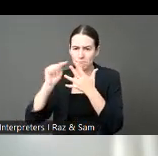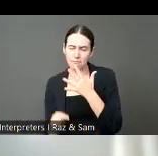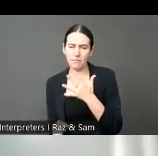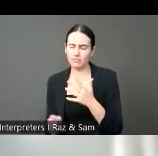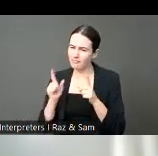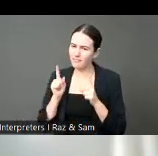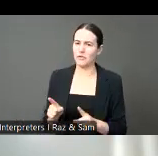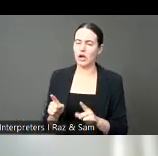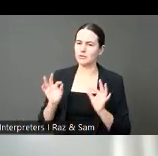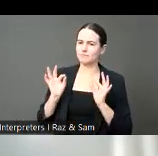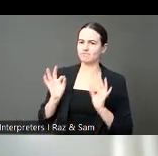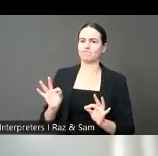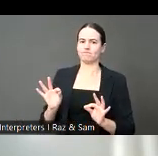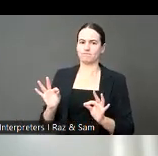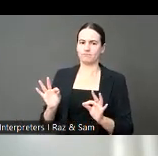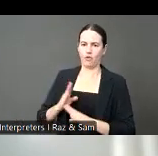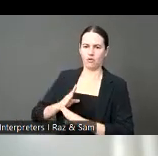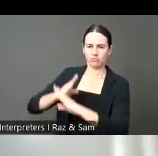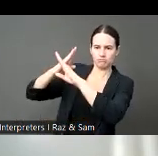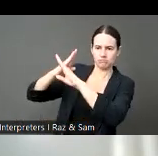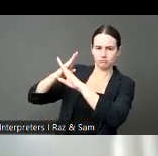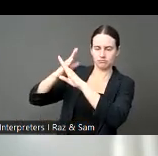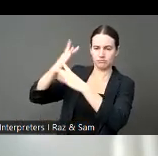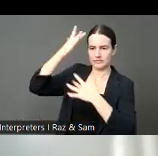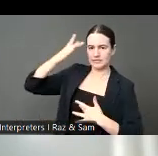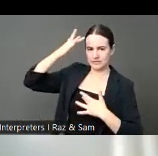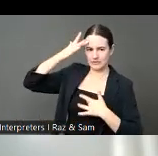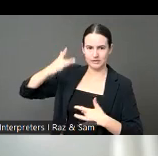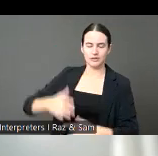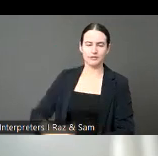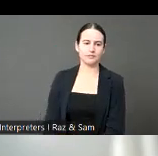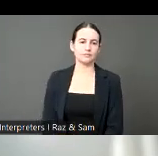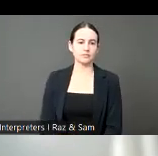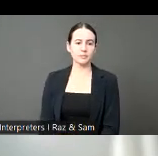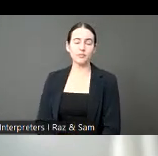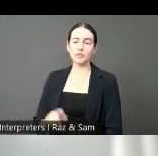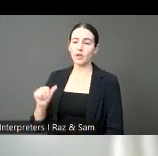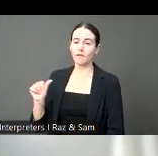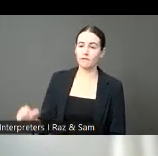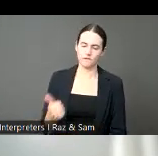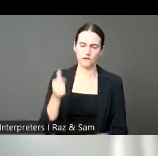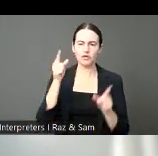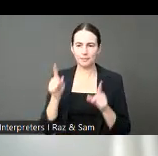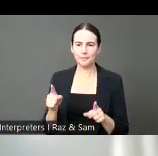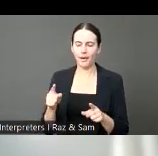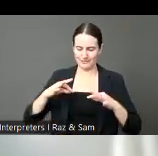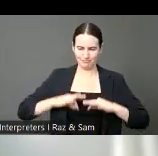o engajamento dos diferentes ministérios e dos movimentos sociais e